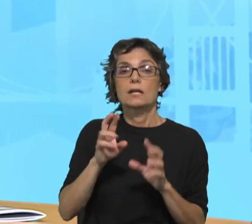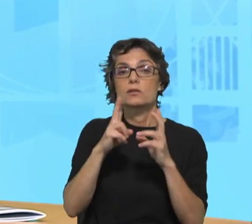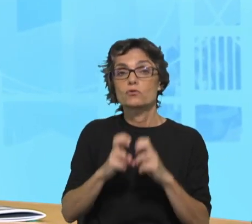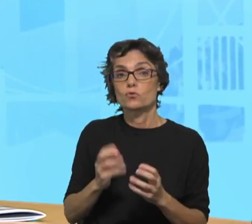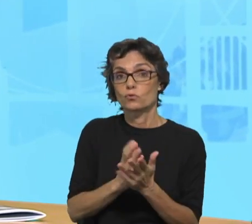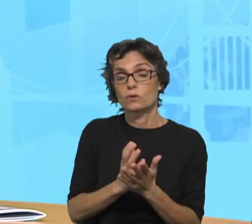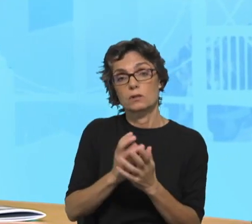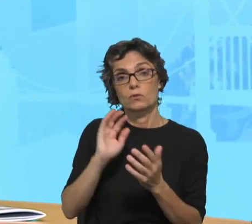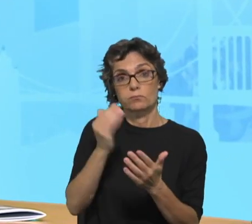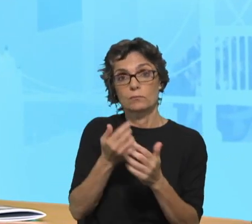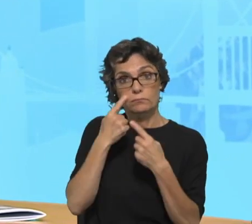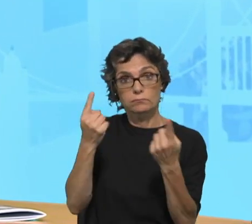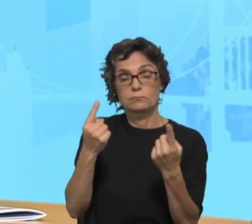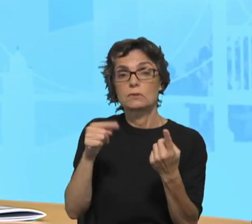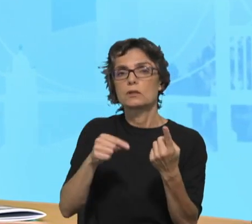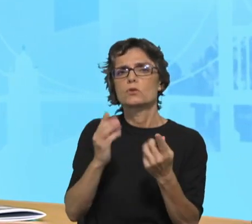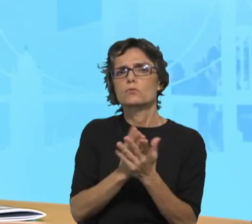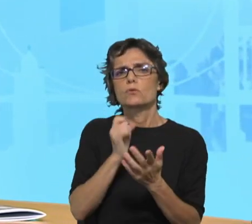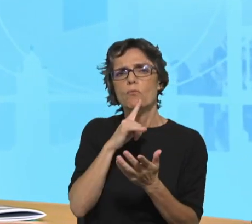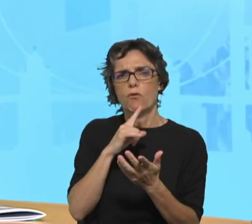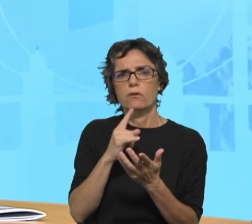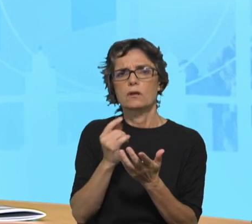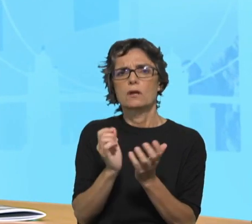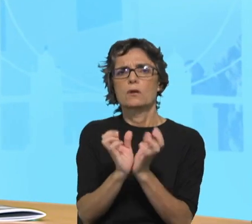de um estudo que pode aprofundar ainda no